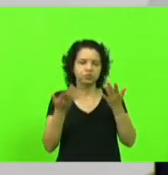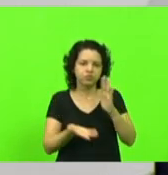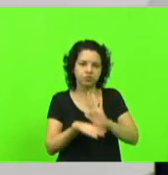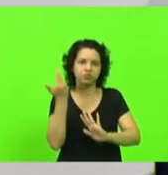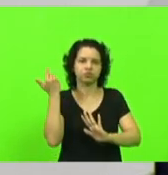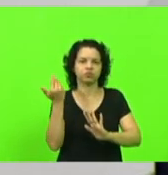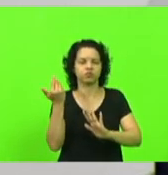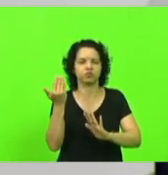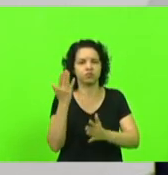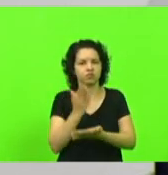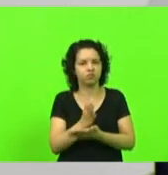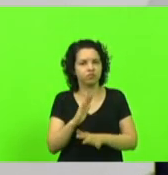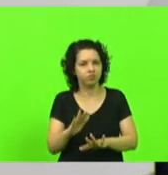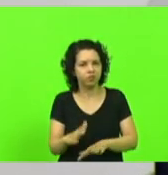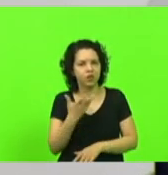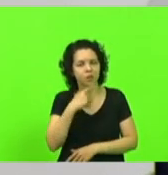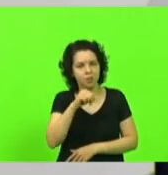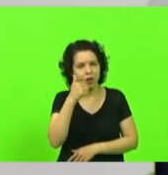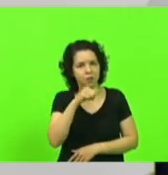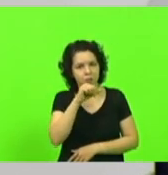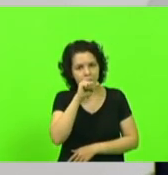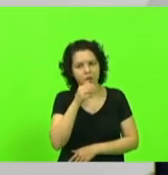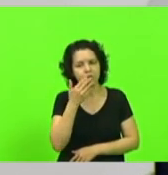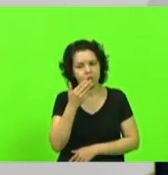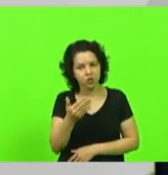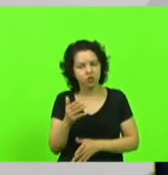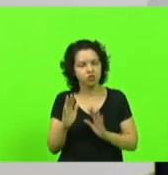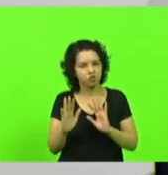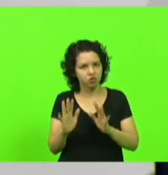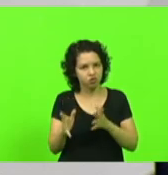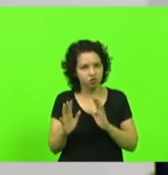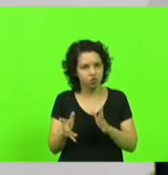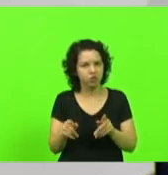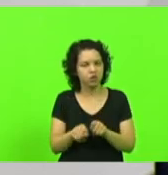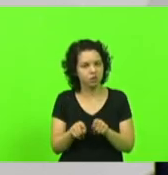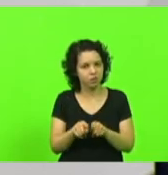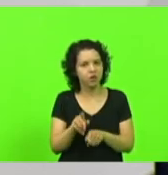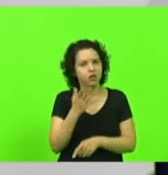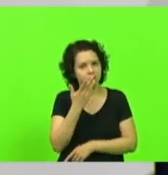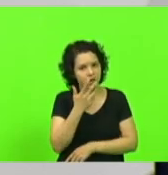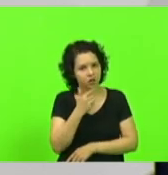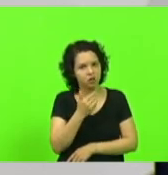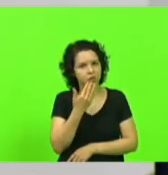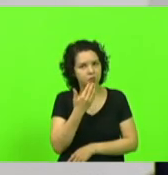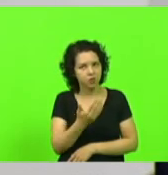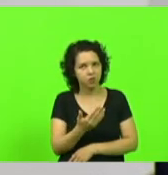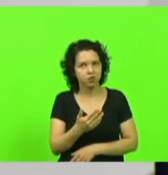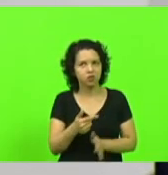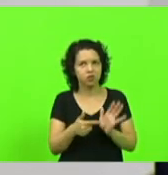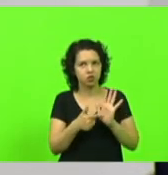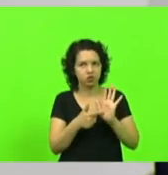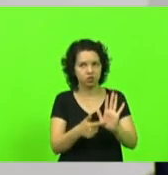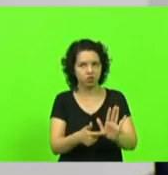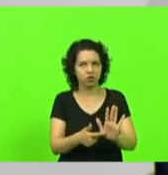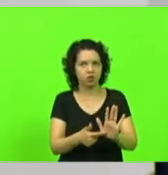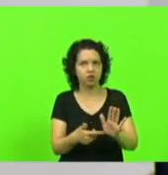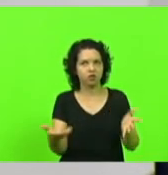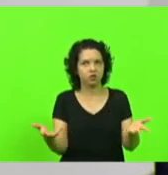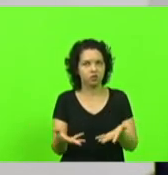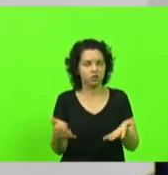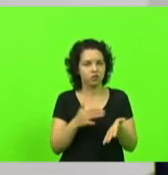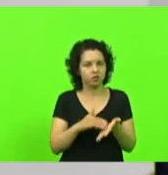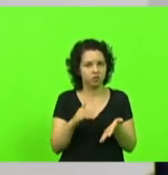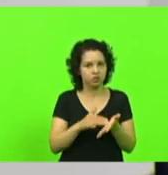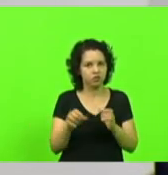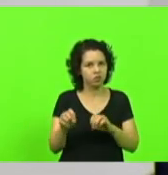como suplicam pais e mães e como suplicam as próprias crianças. Vou fazer mais uma indicação para ver se agora a Secretaria